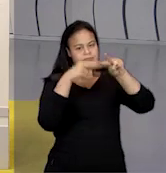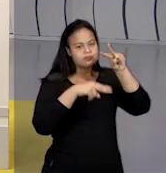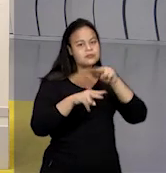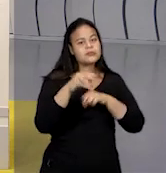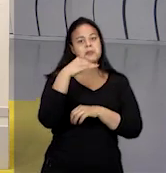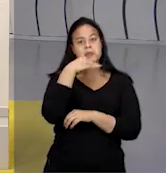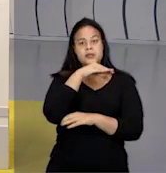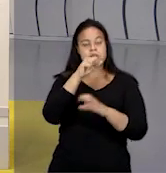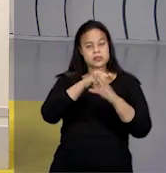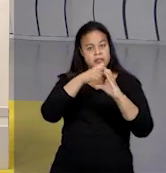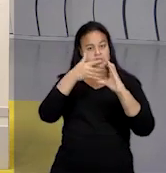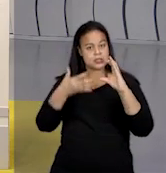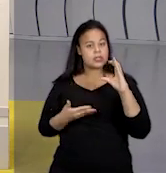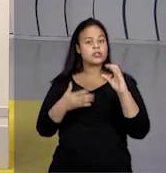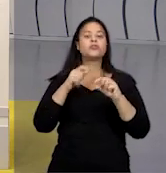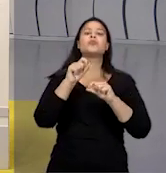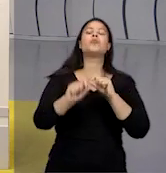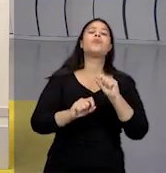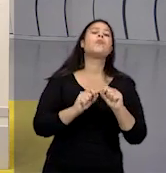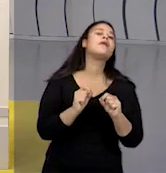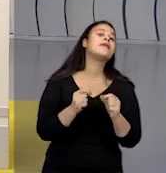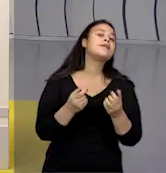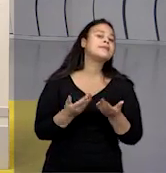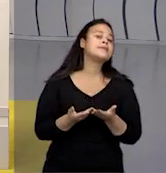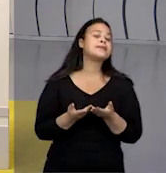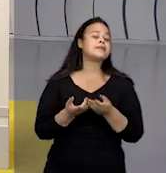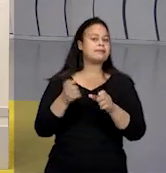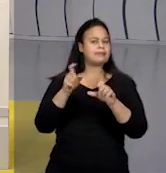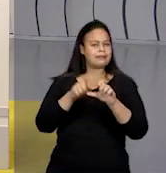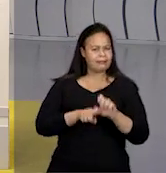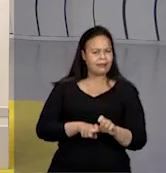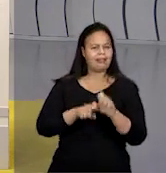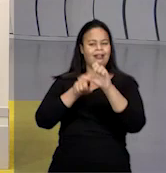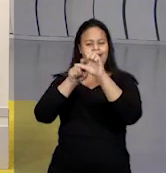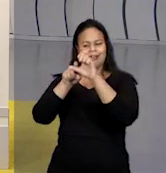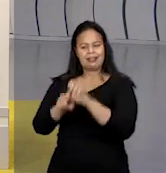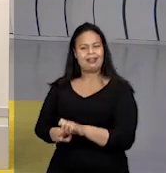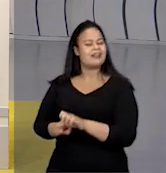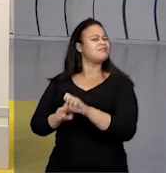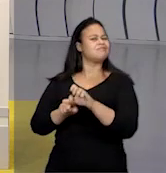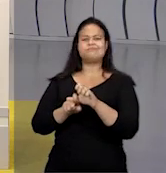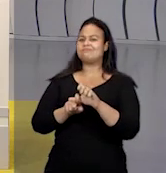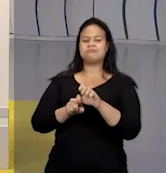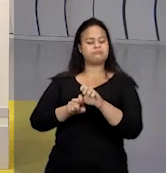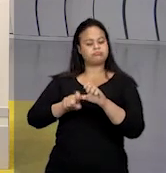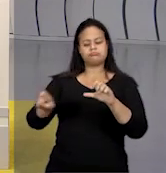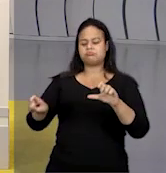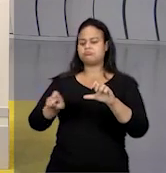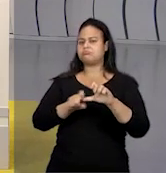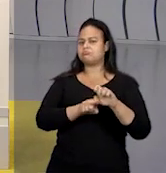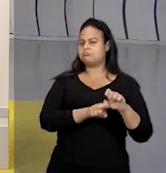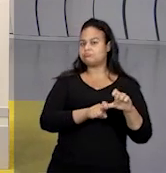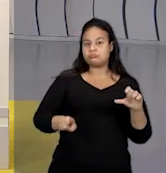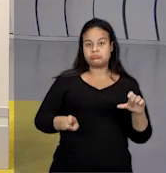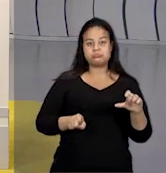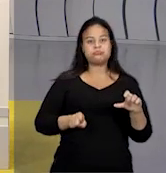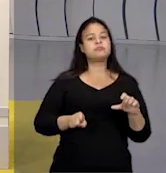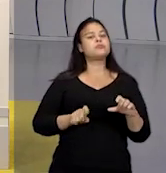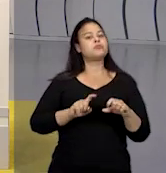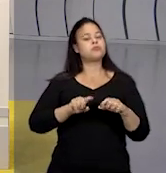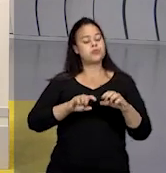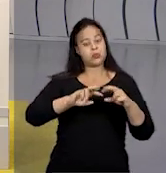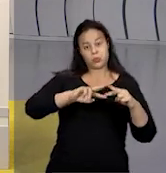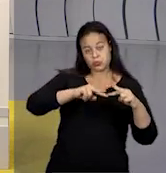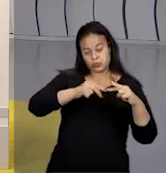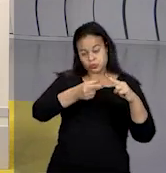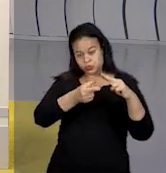características, elas não vão ser dependentes, ou seja, não dependem uma da outra. Um gene não vai